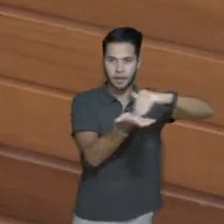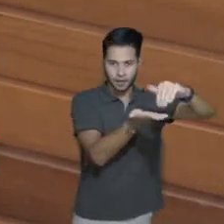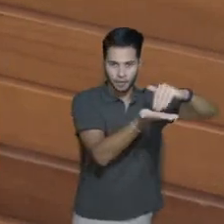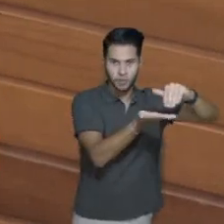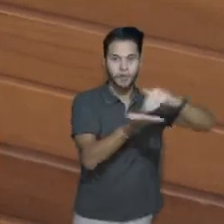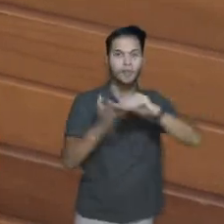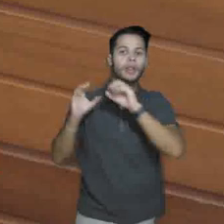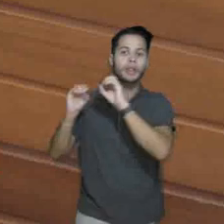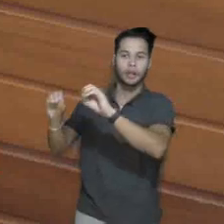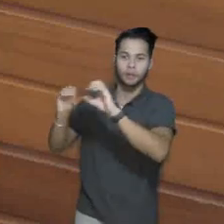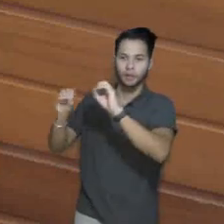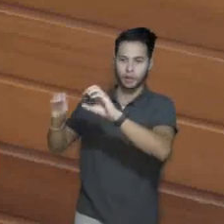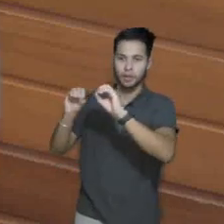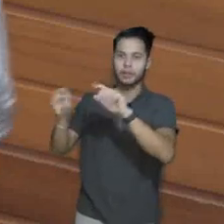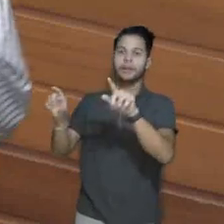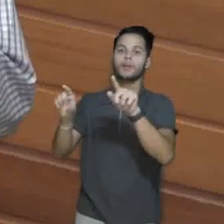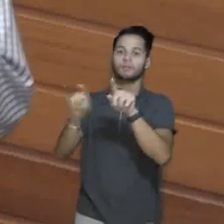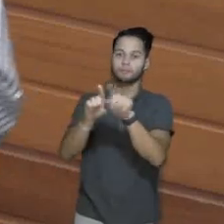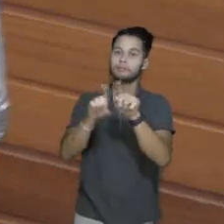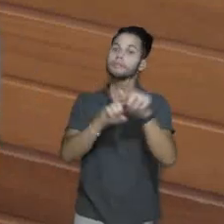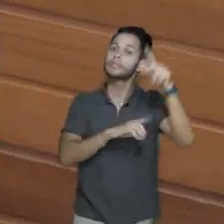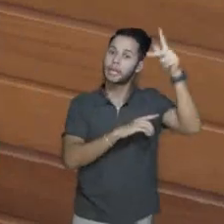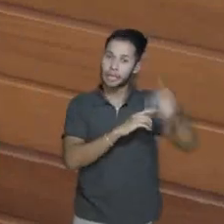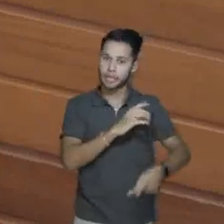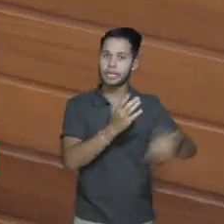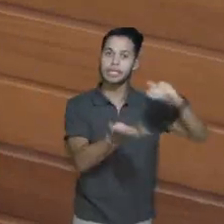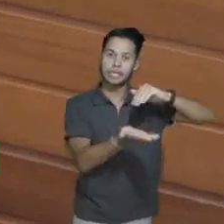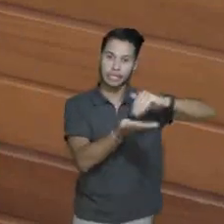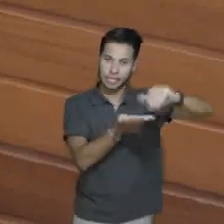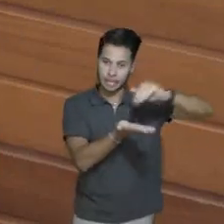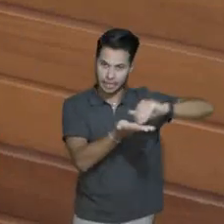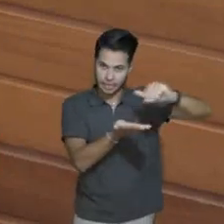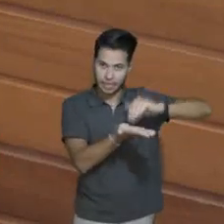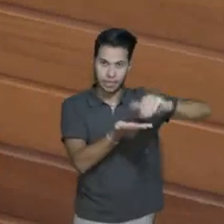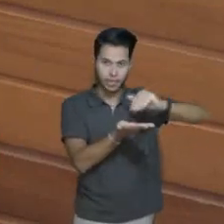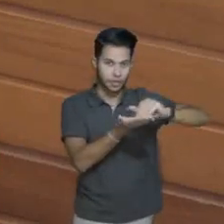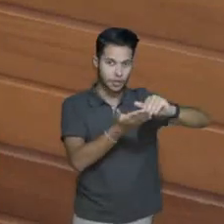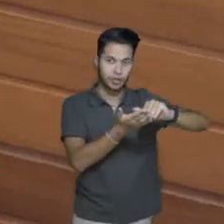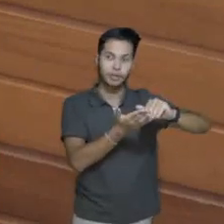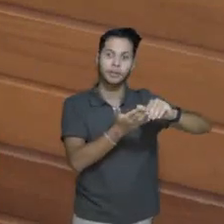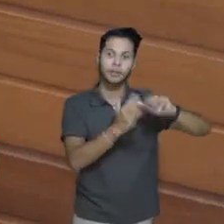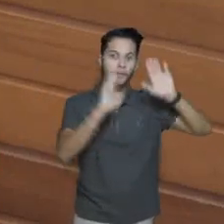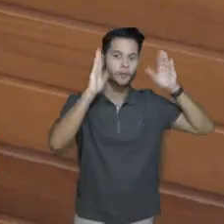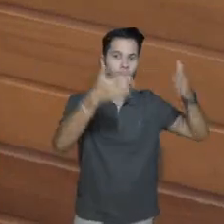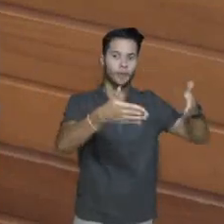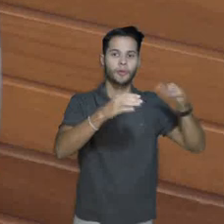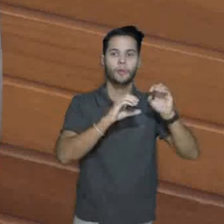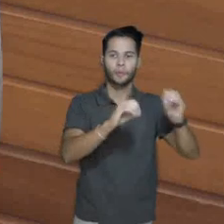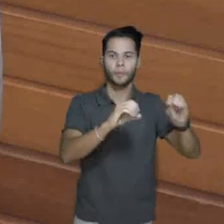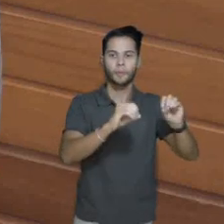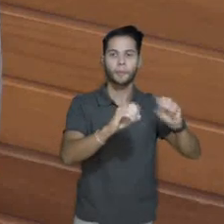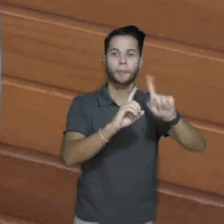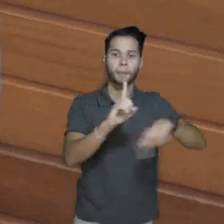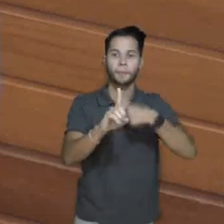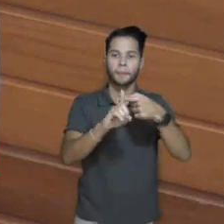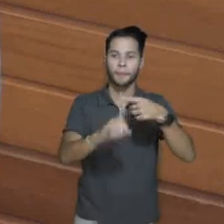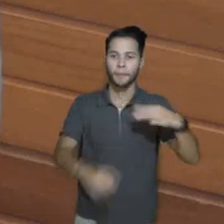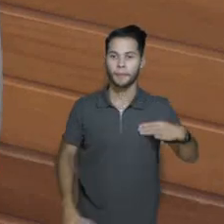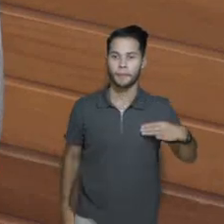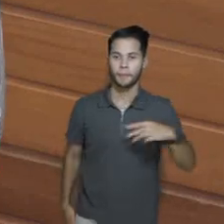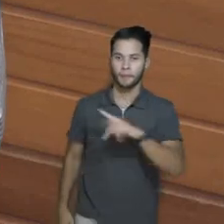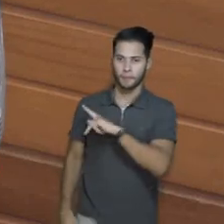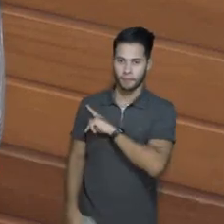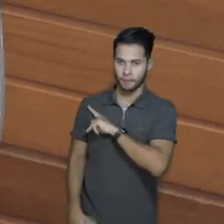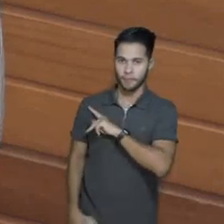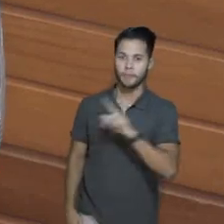secretaria de educação estadual também é parceira do projeto e também via Ministério Público vamos chegar aí eh se Deus